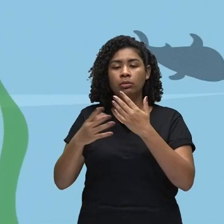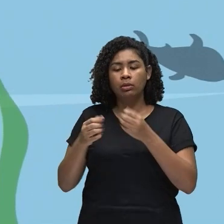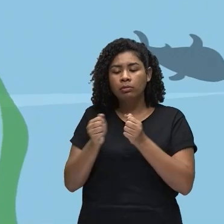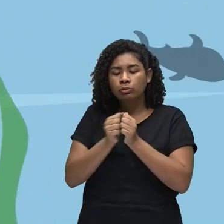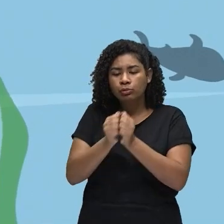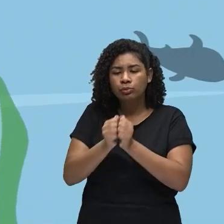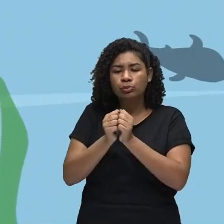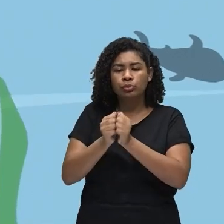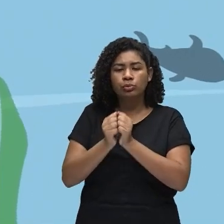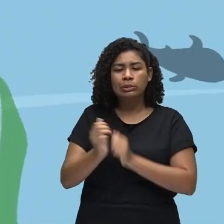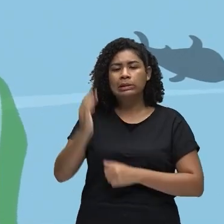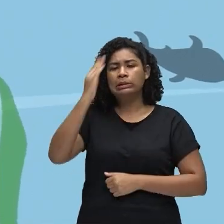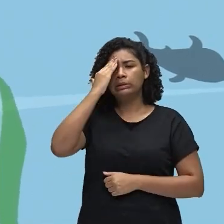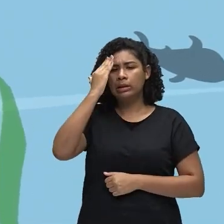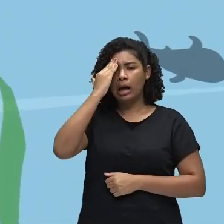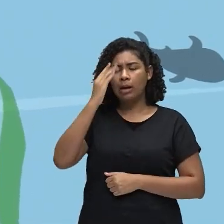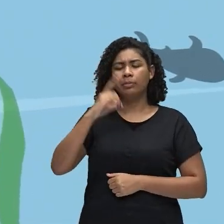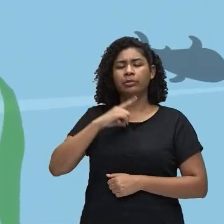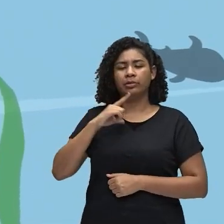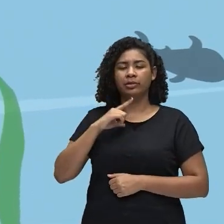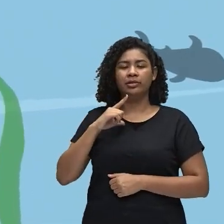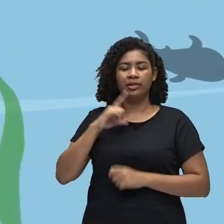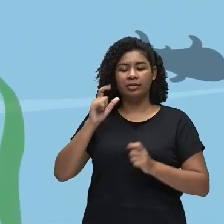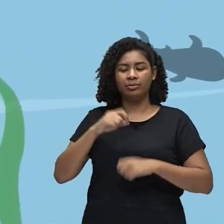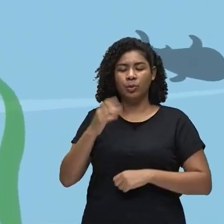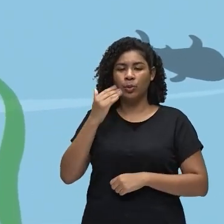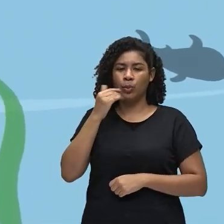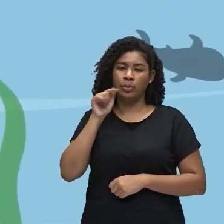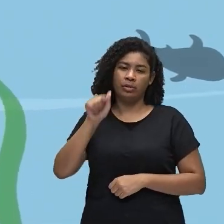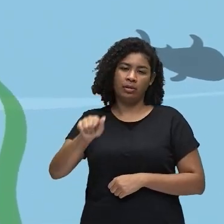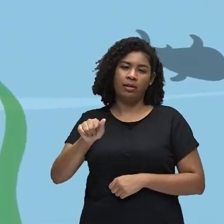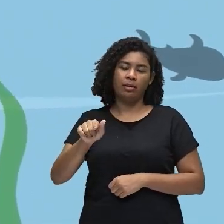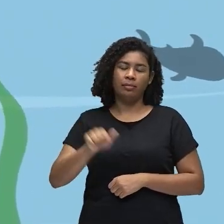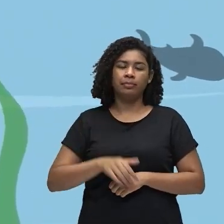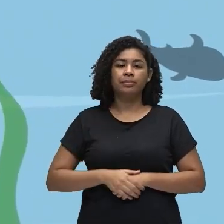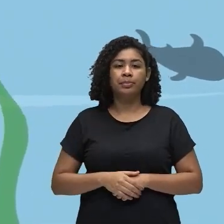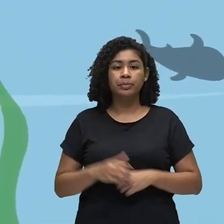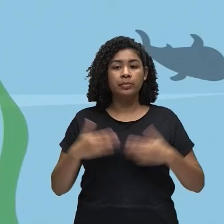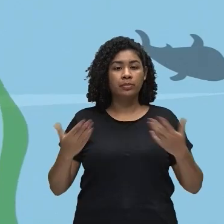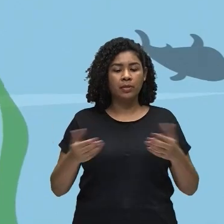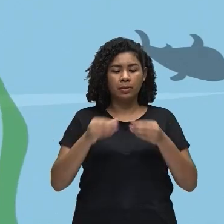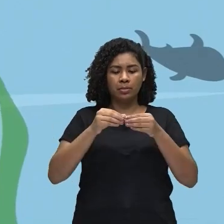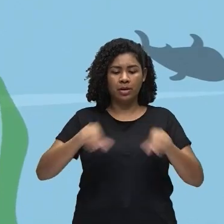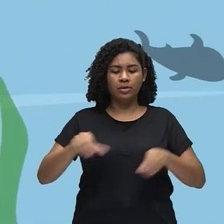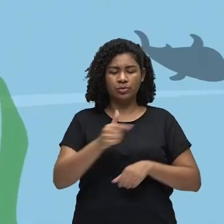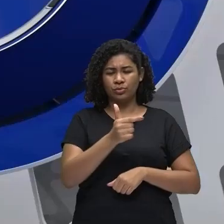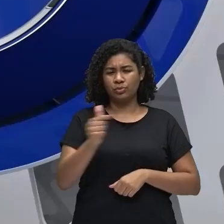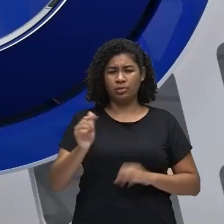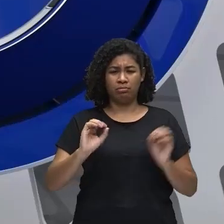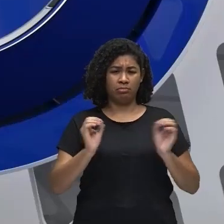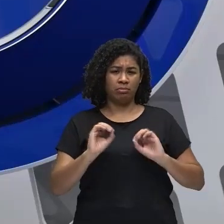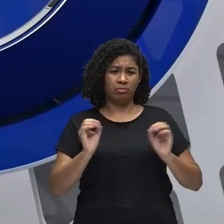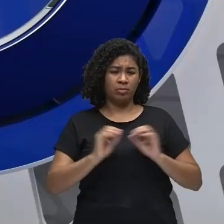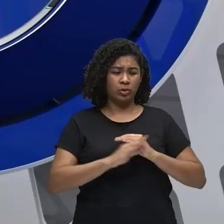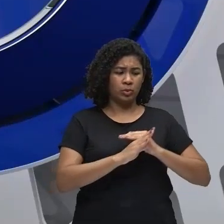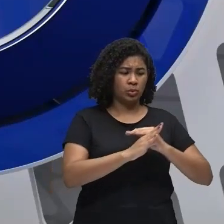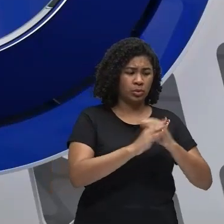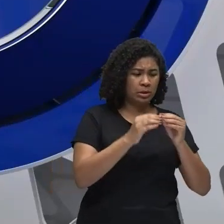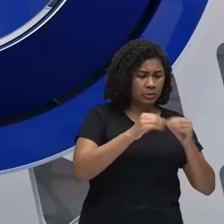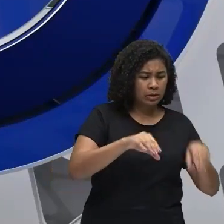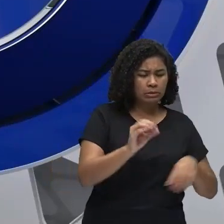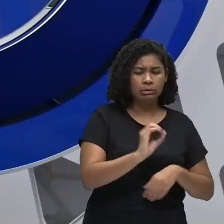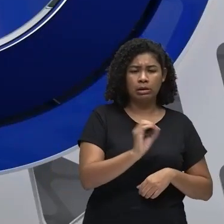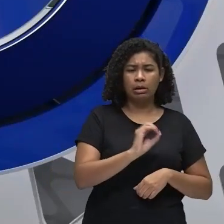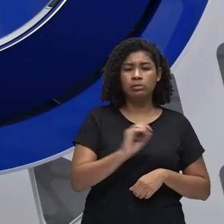que ali vai sobrar alguma coisa para ele comer. Não há, então, prejuízo nem para o tubarão,